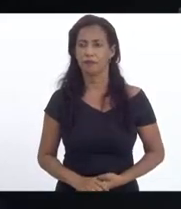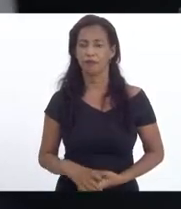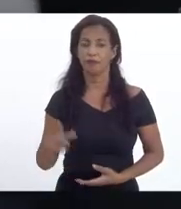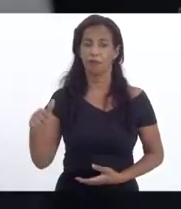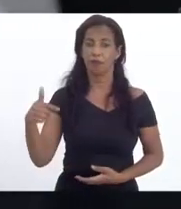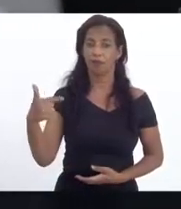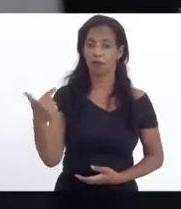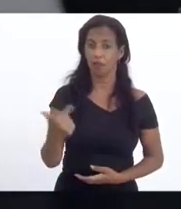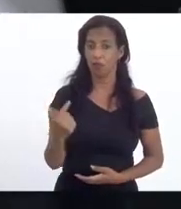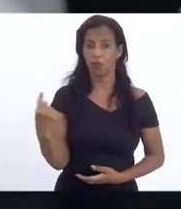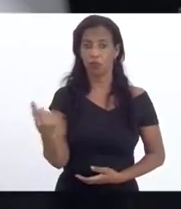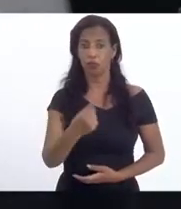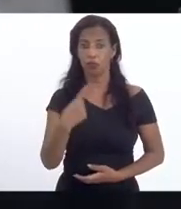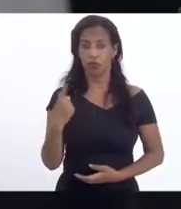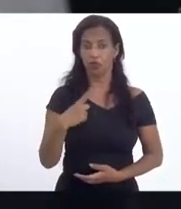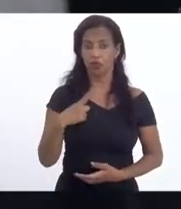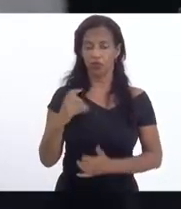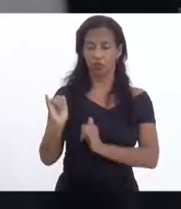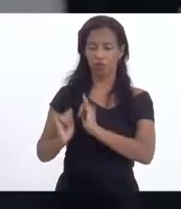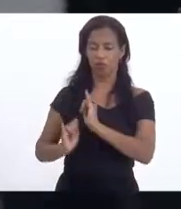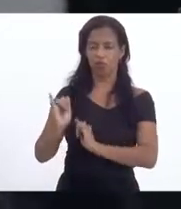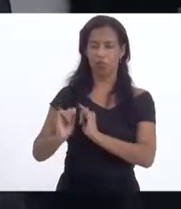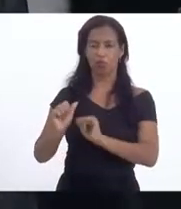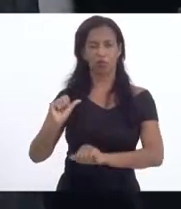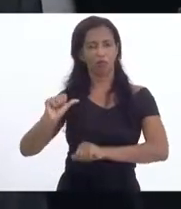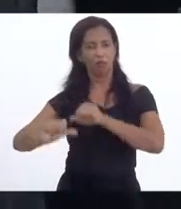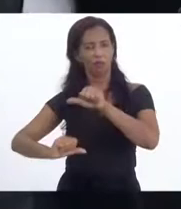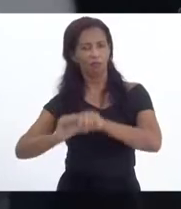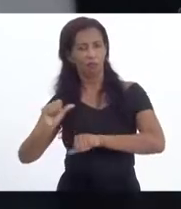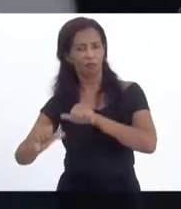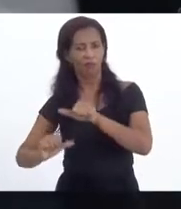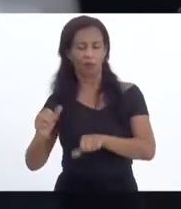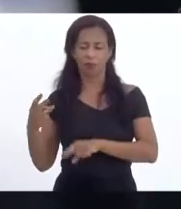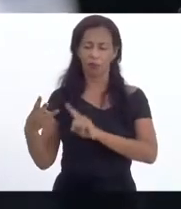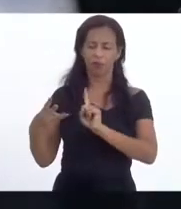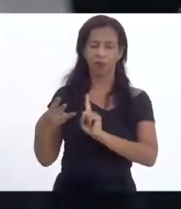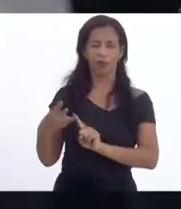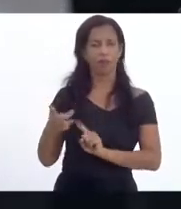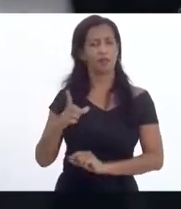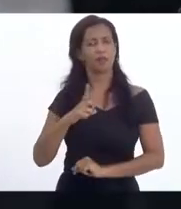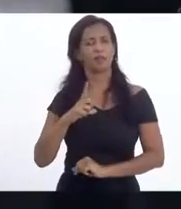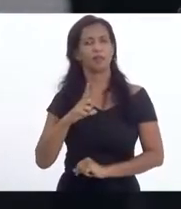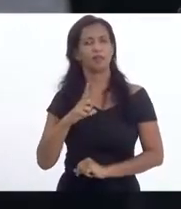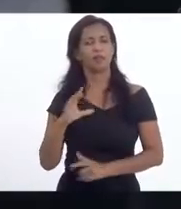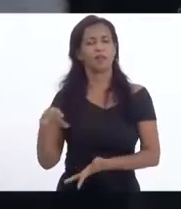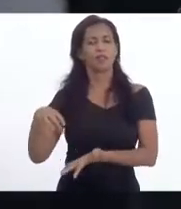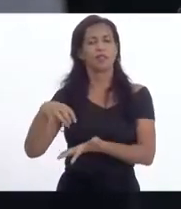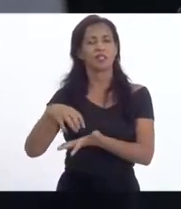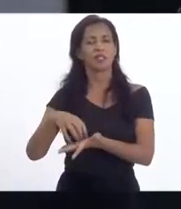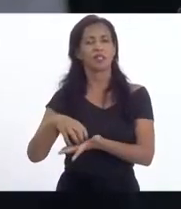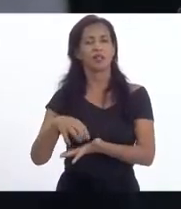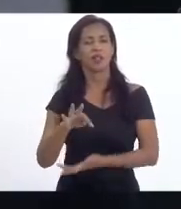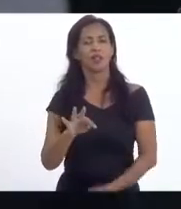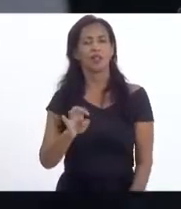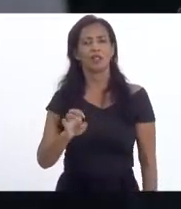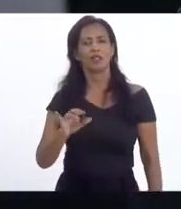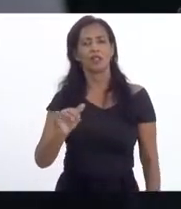Segundo, nós temos a indústria de transformação. E, por terceiro, nós temos aí o setor terciário.